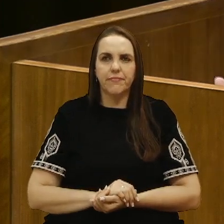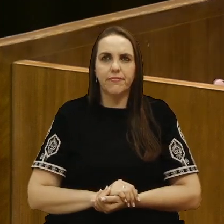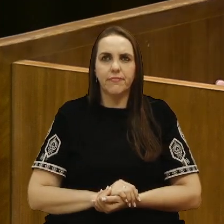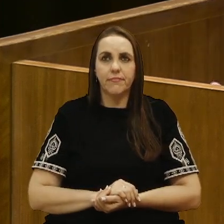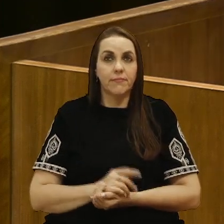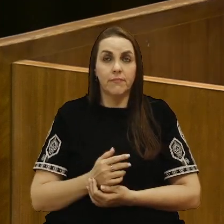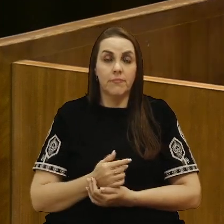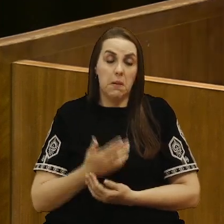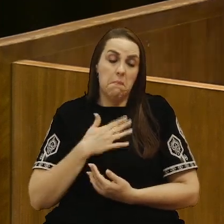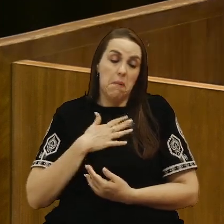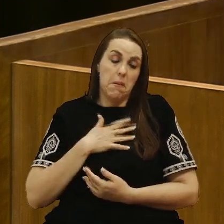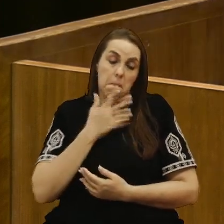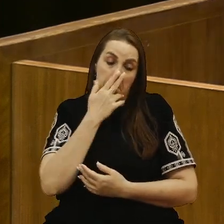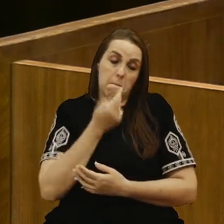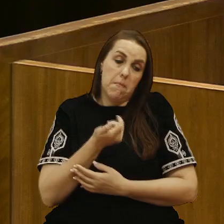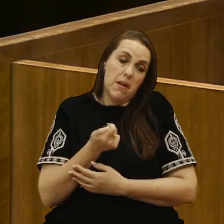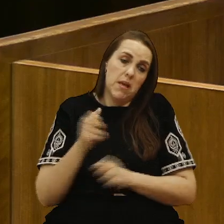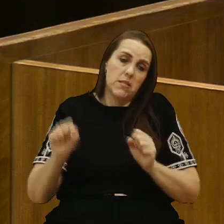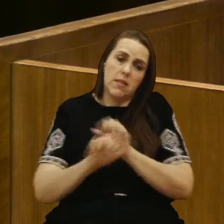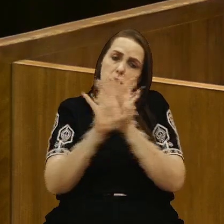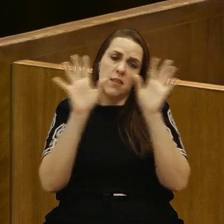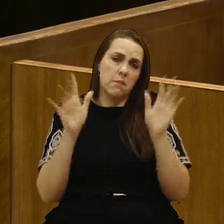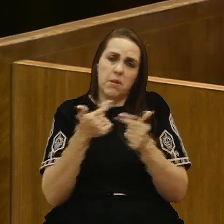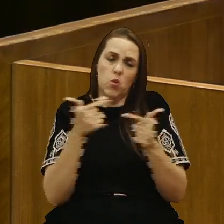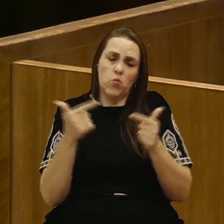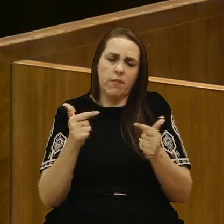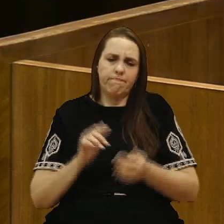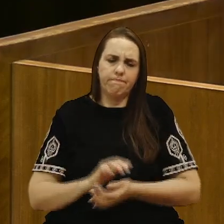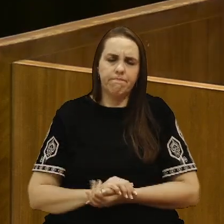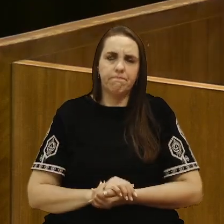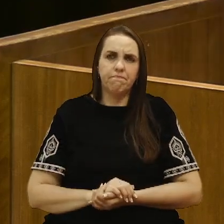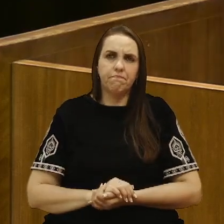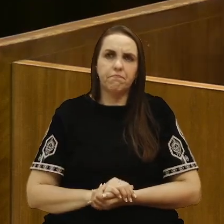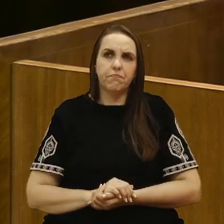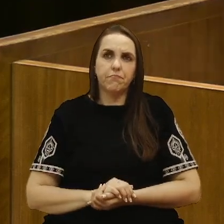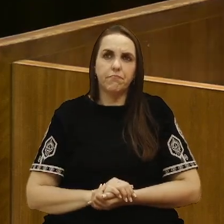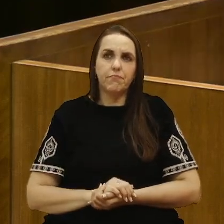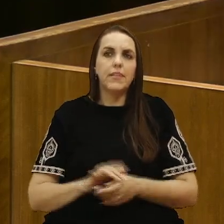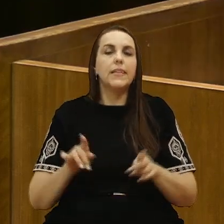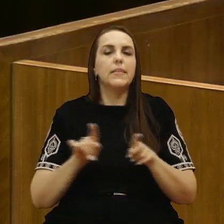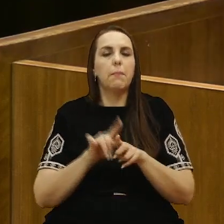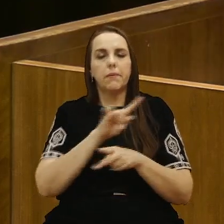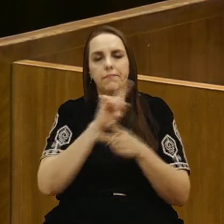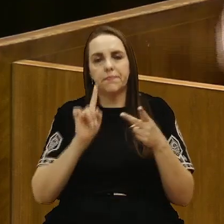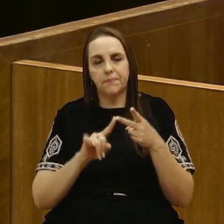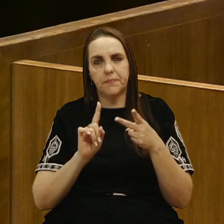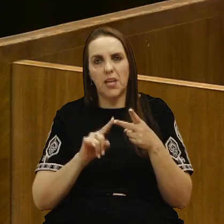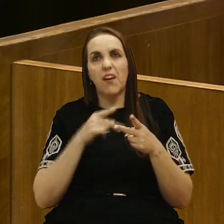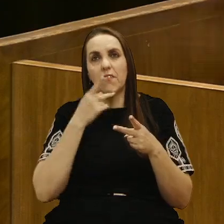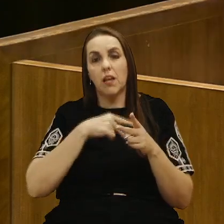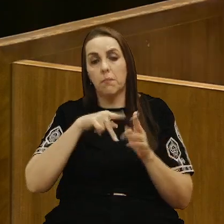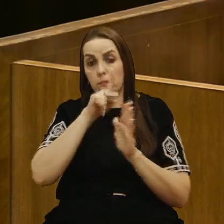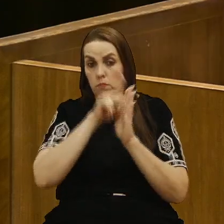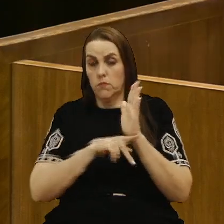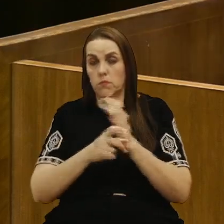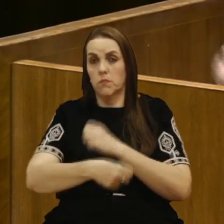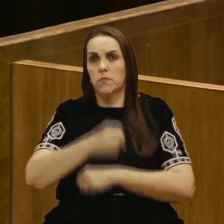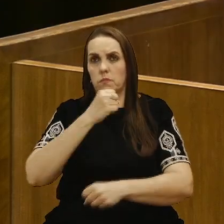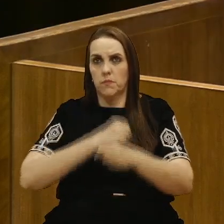há transparência. E outra questão que eu queria também falar. A gente colocou aqui um projeto, o ano passado,